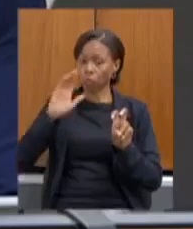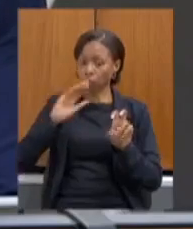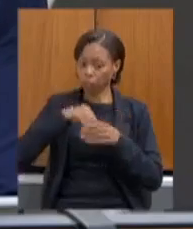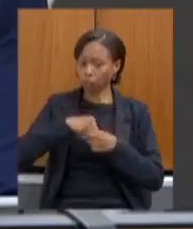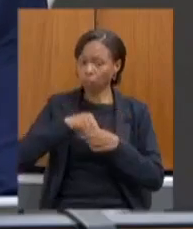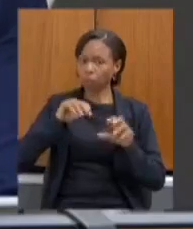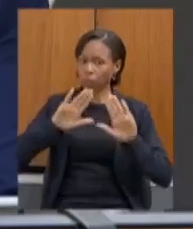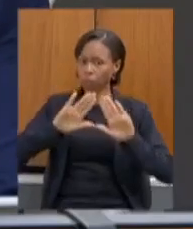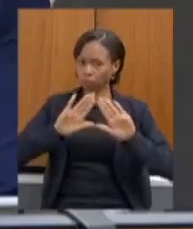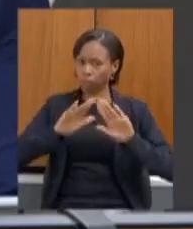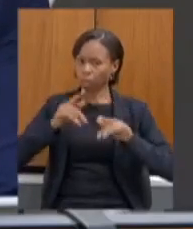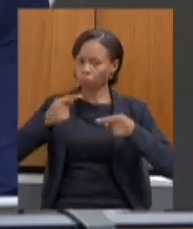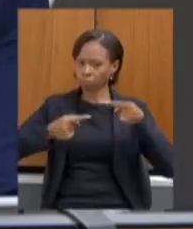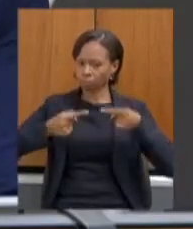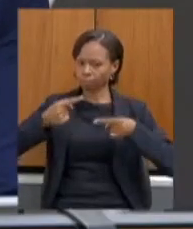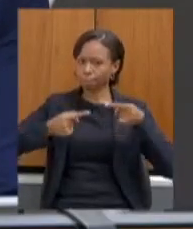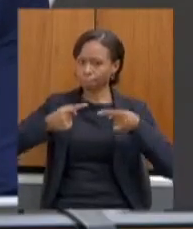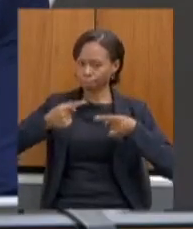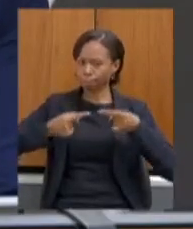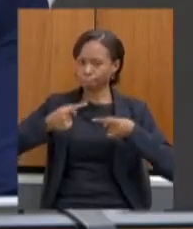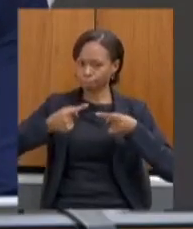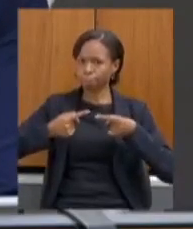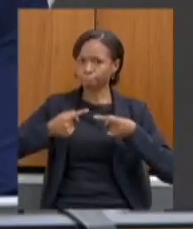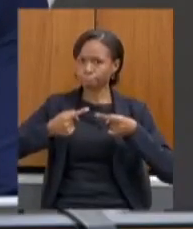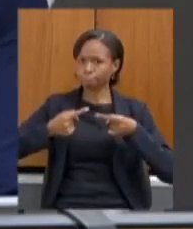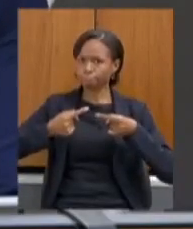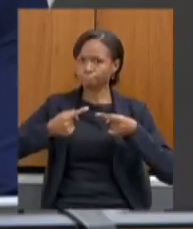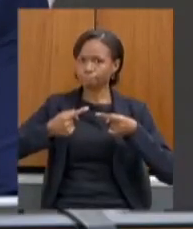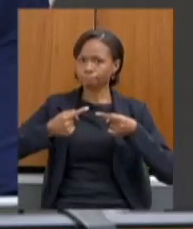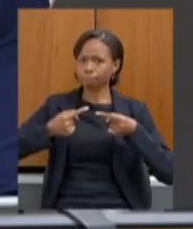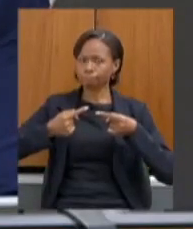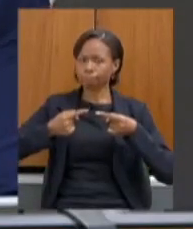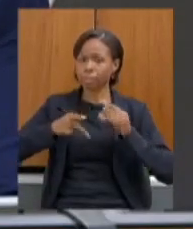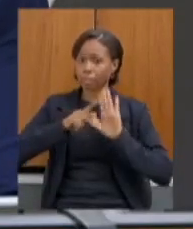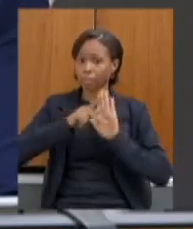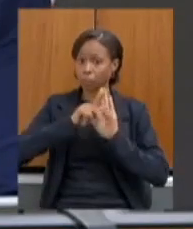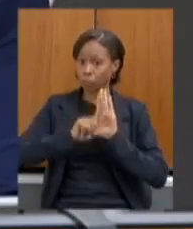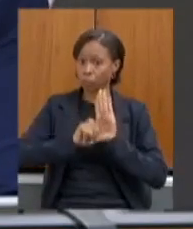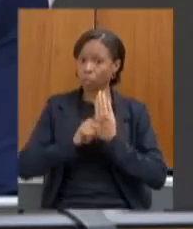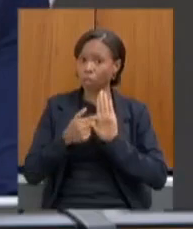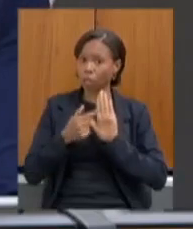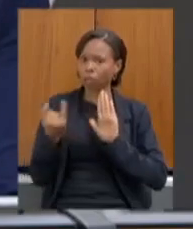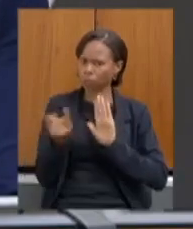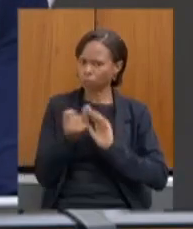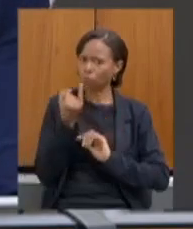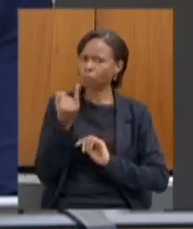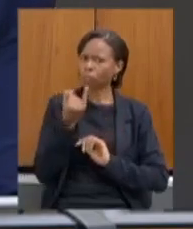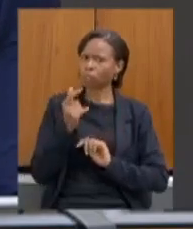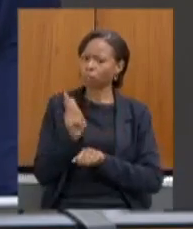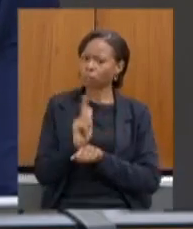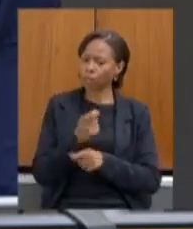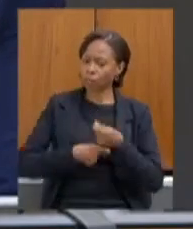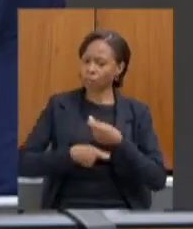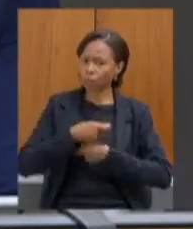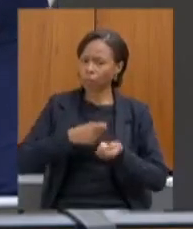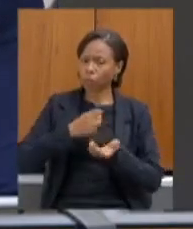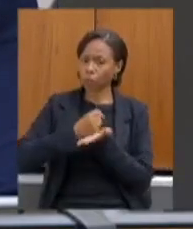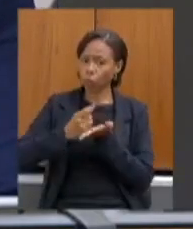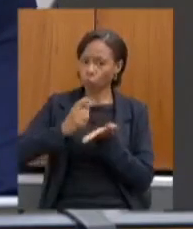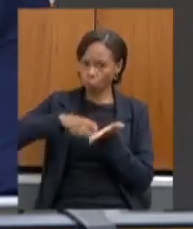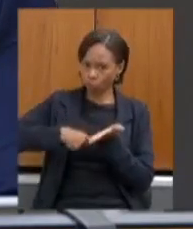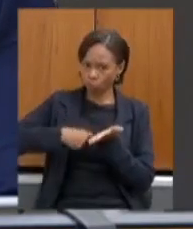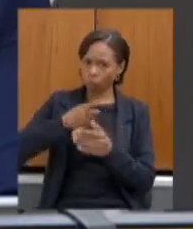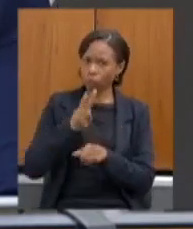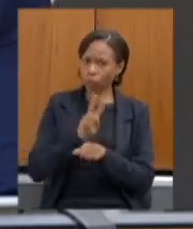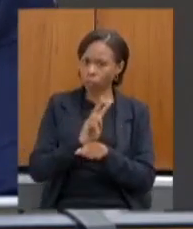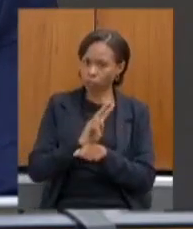Legislativa e já reputo esse projeto como muito importante para a gestão dos contratos temporários de pessoal